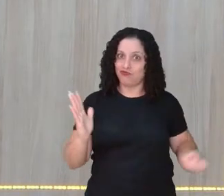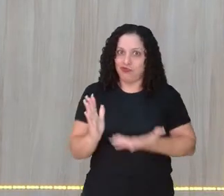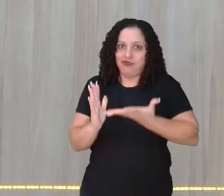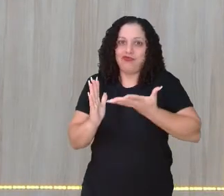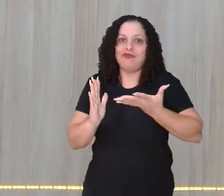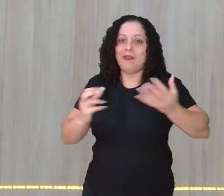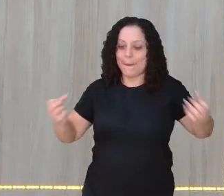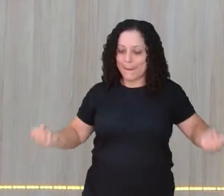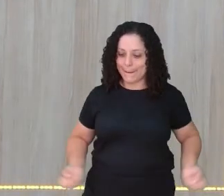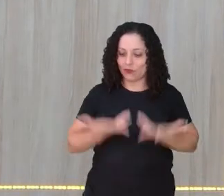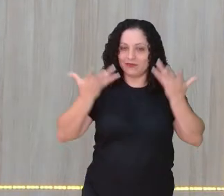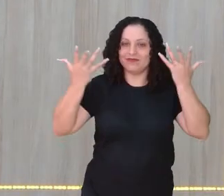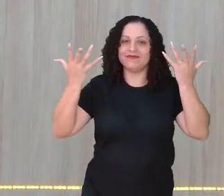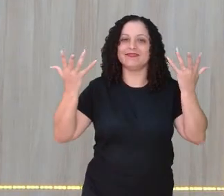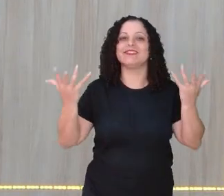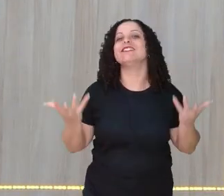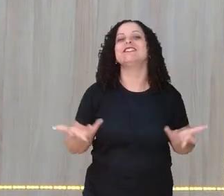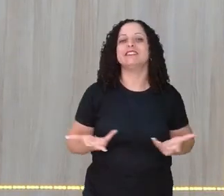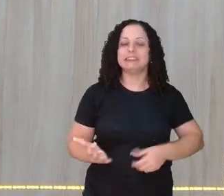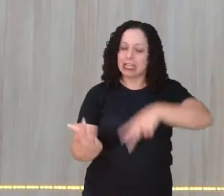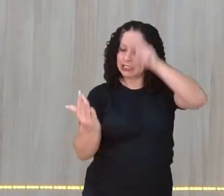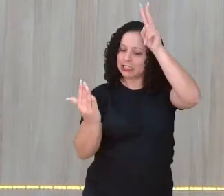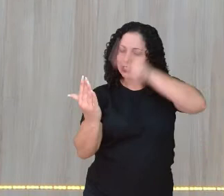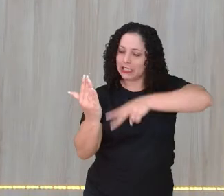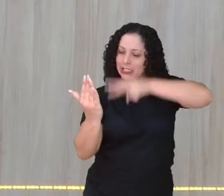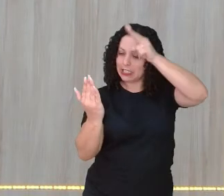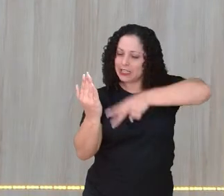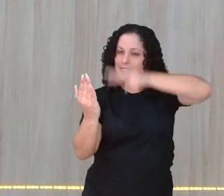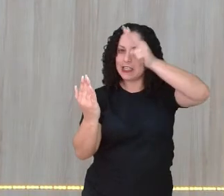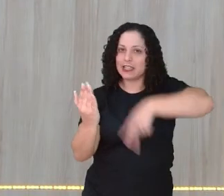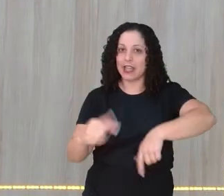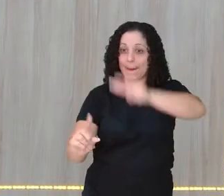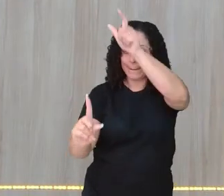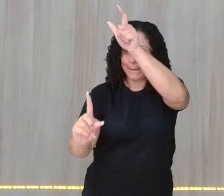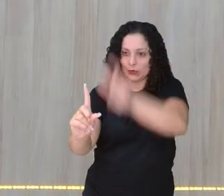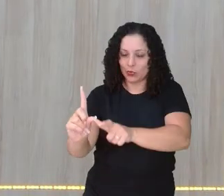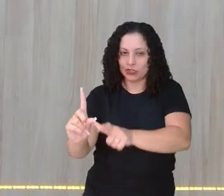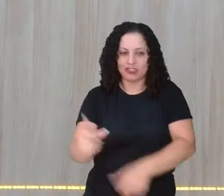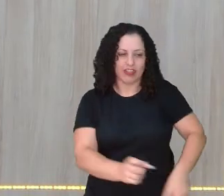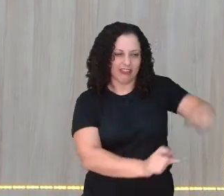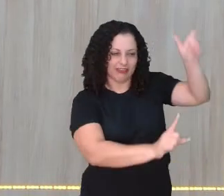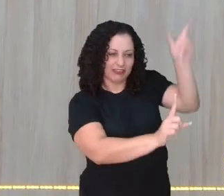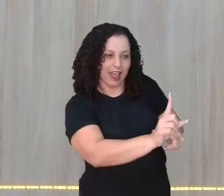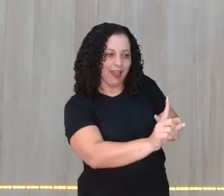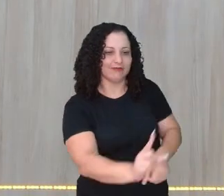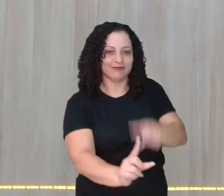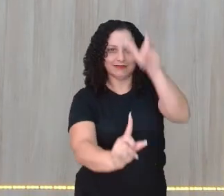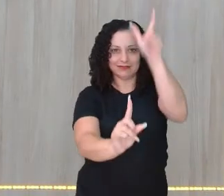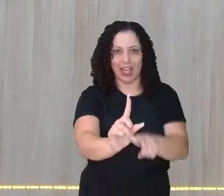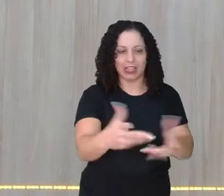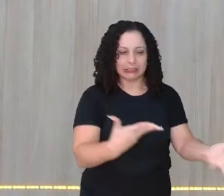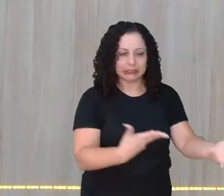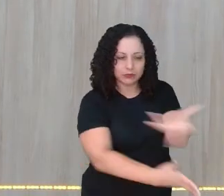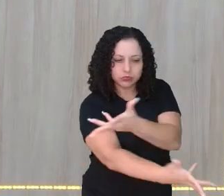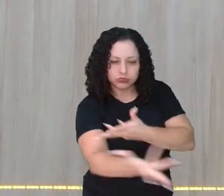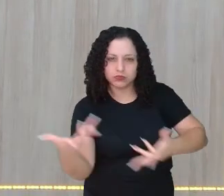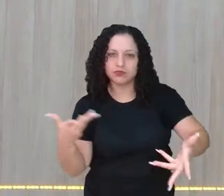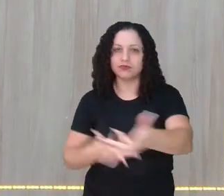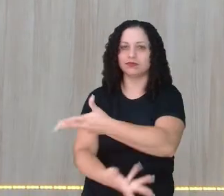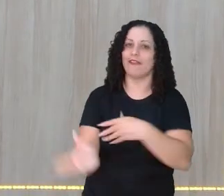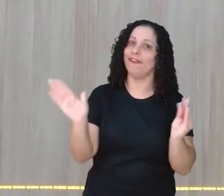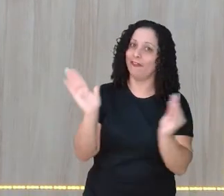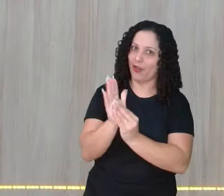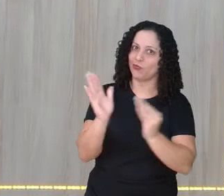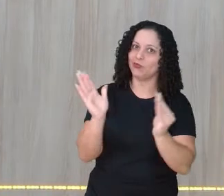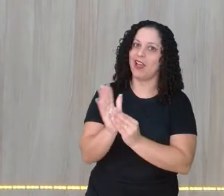puxe o outro, não é? Que um protagonista vai, está faltando um antagonista, tem alguma coisa faltando,